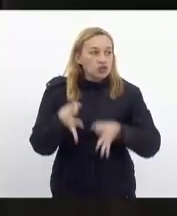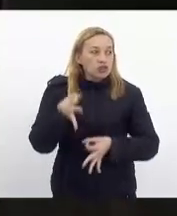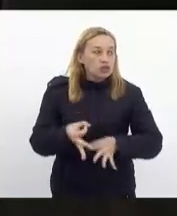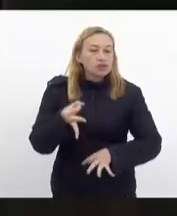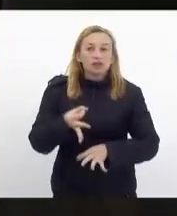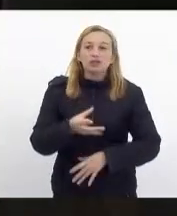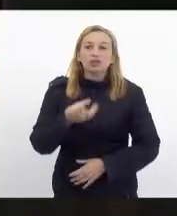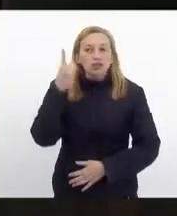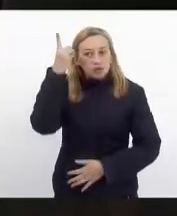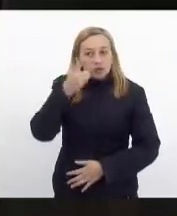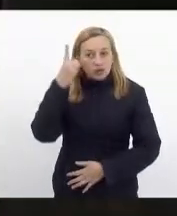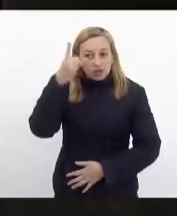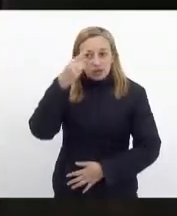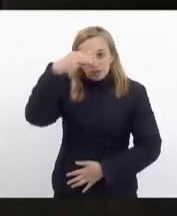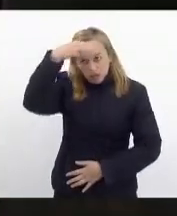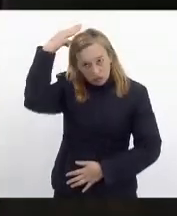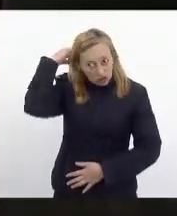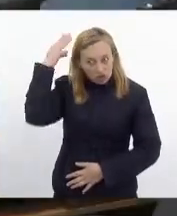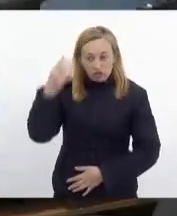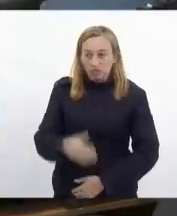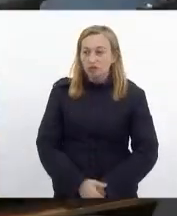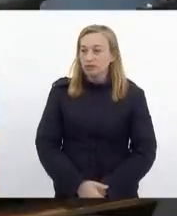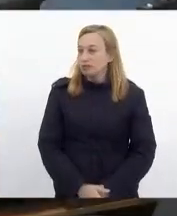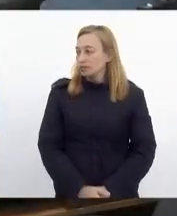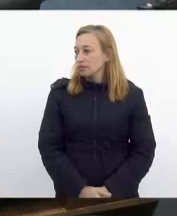Justiça, o deputado Márcio Pacheco.